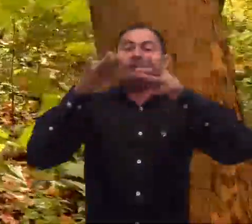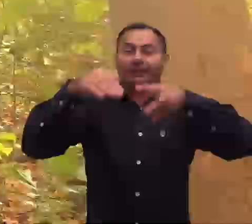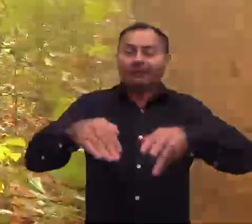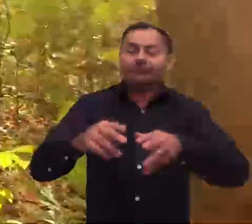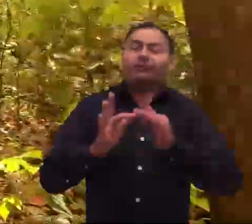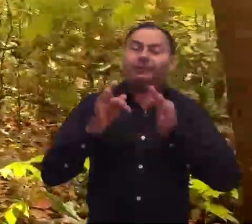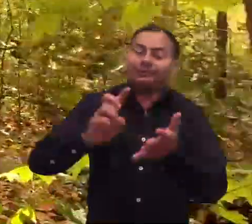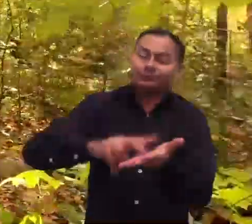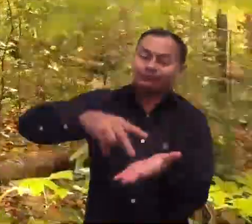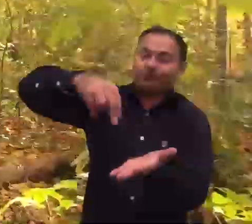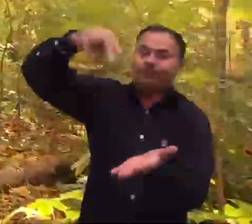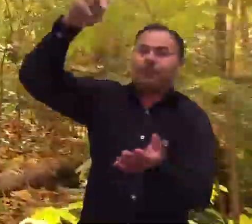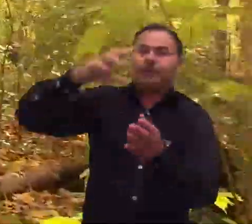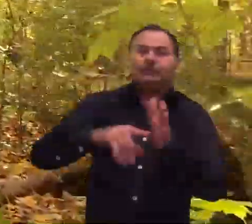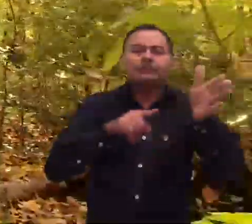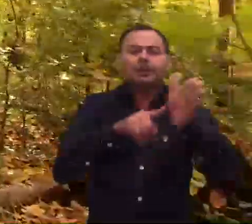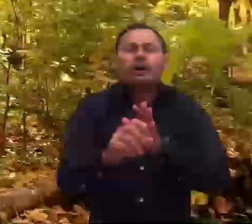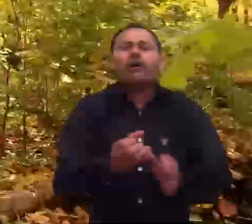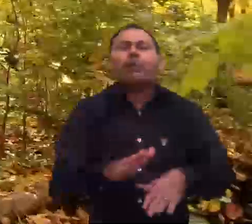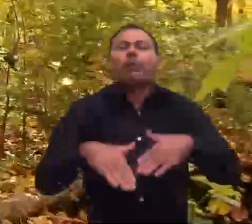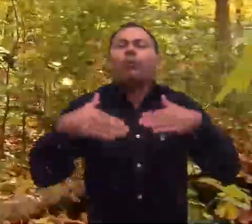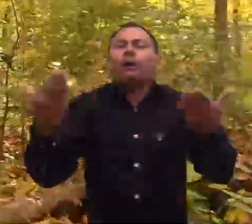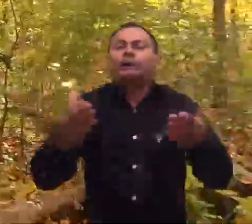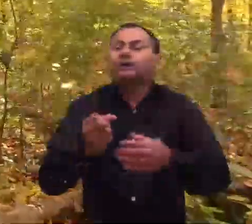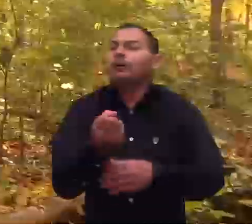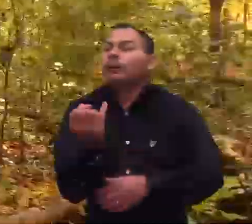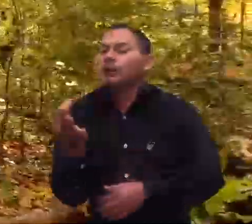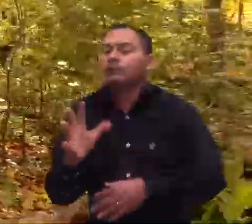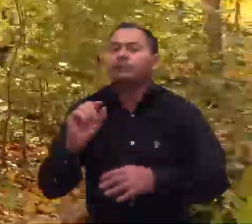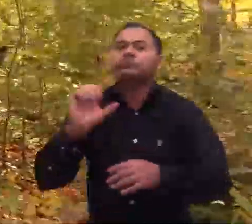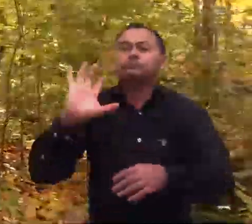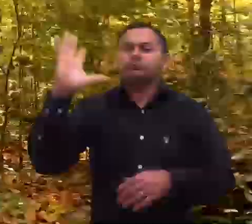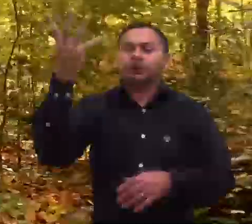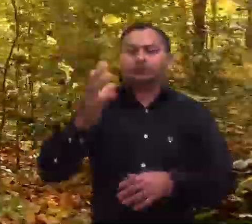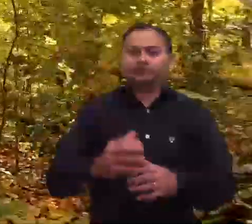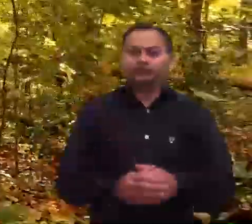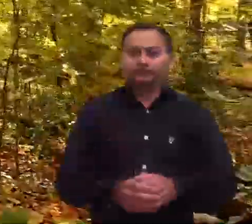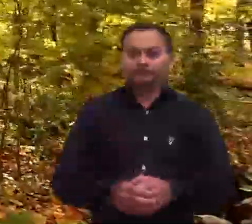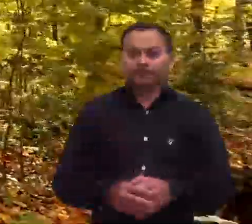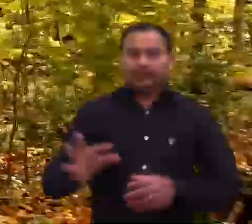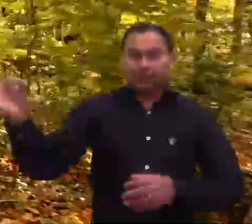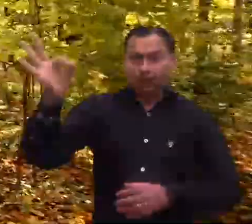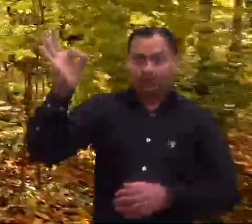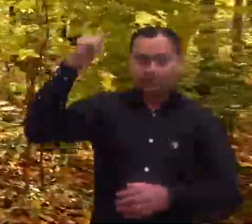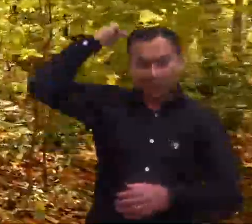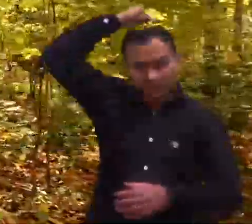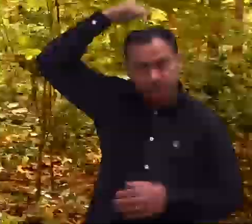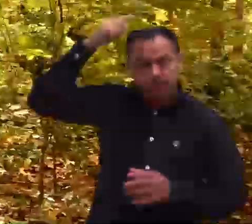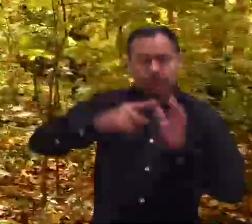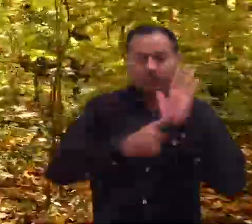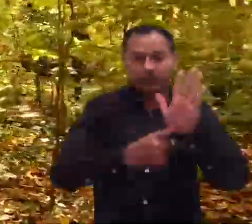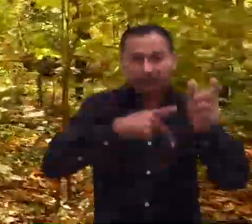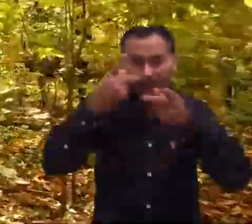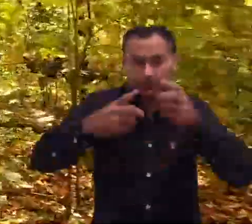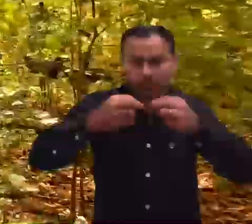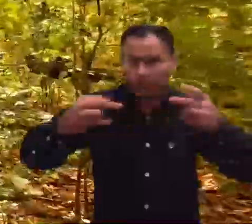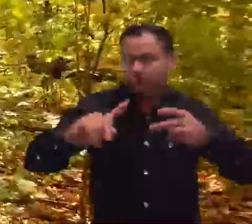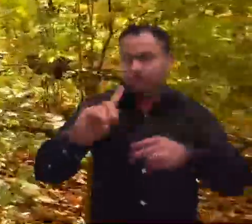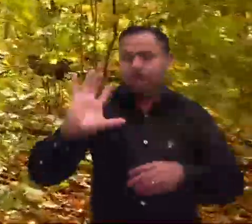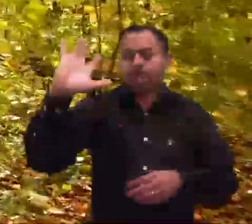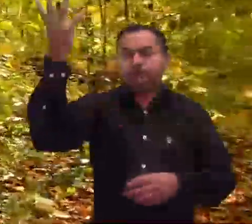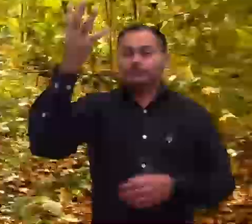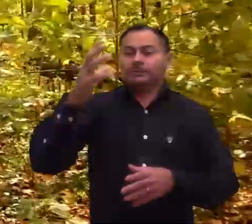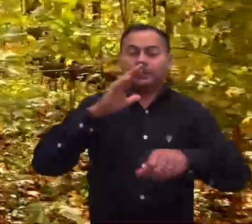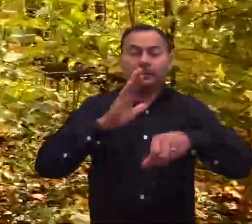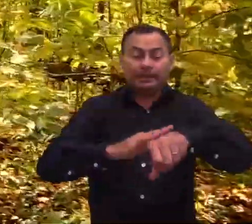glória final. Ele se perguntava quando e para quem todas aquelas coisas aconteceriam. O Espírito acabou falando